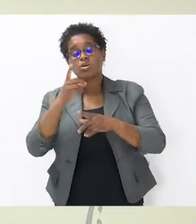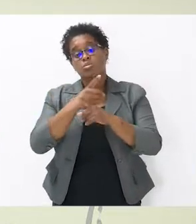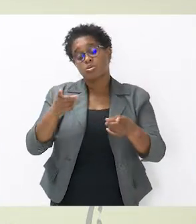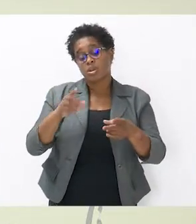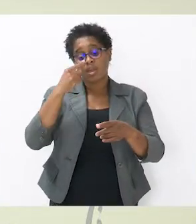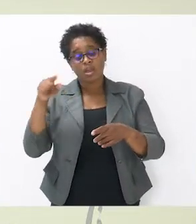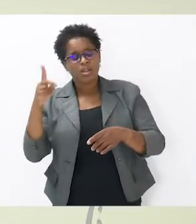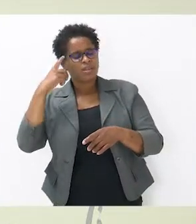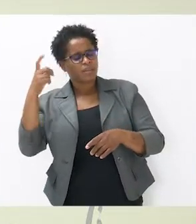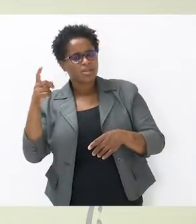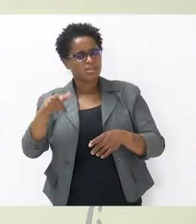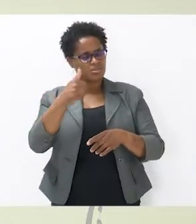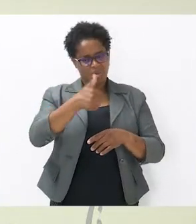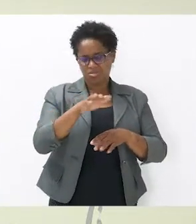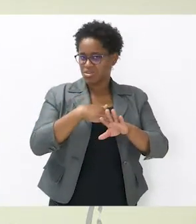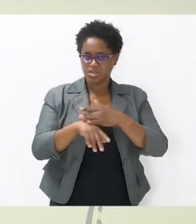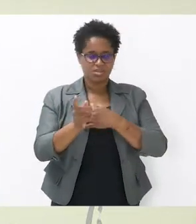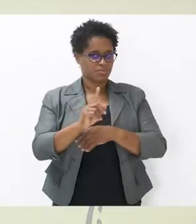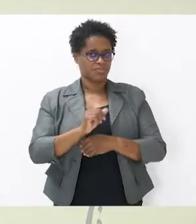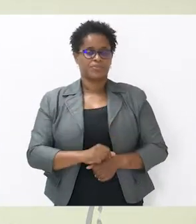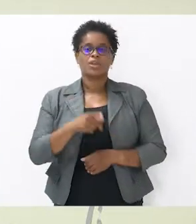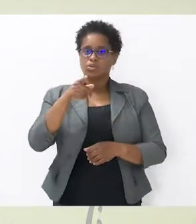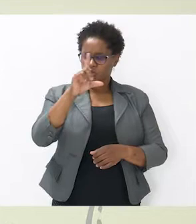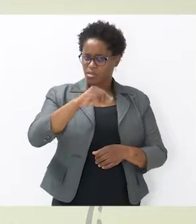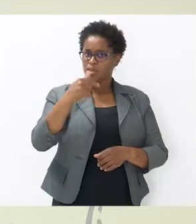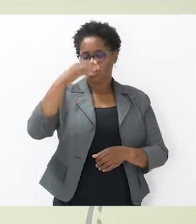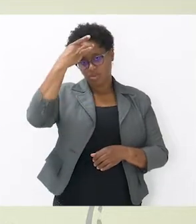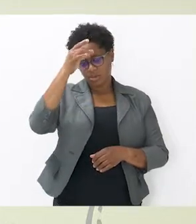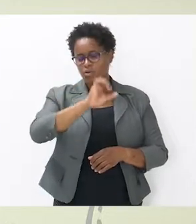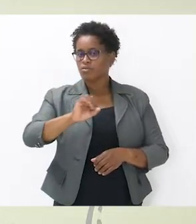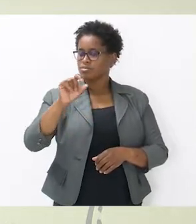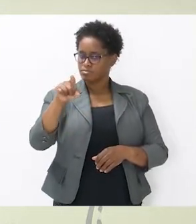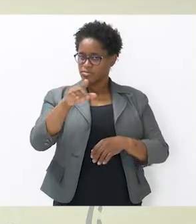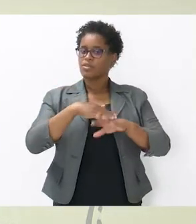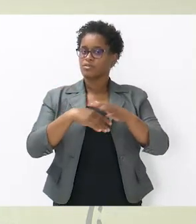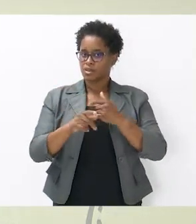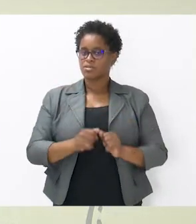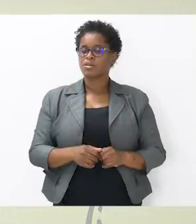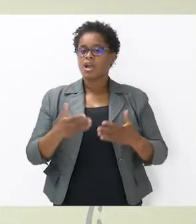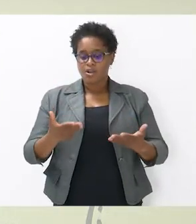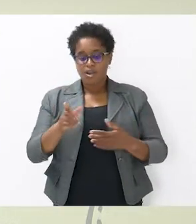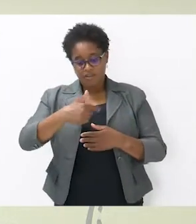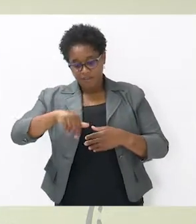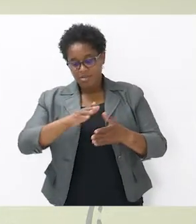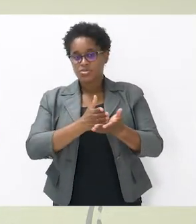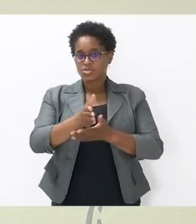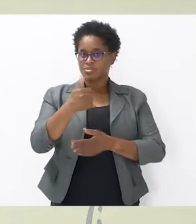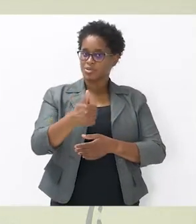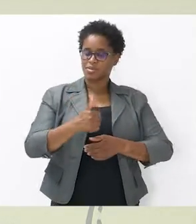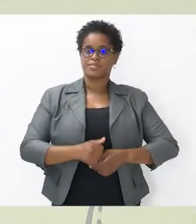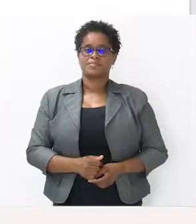aquilo não era o mais correto fazer, não é? E tu também tens a tua opinião formada. Então, vamos continuar? Muito